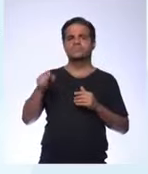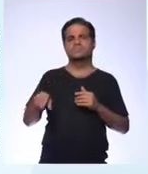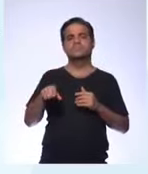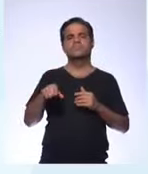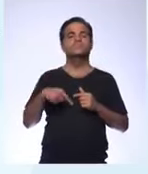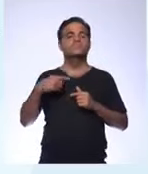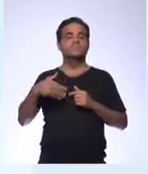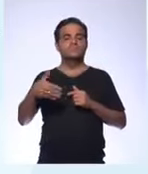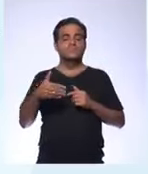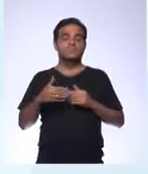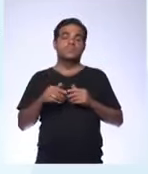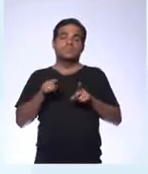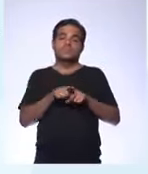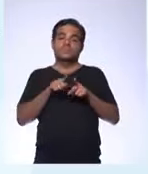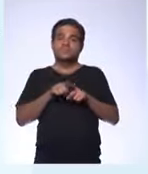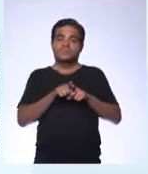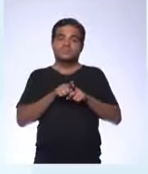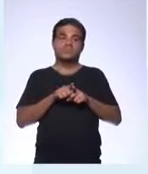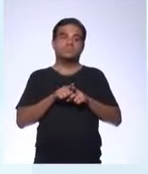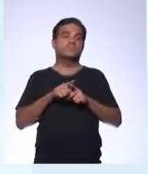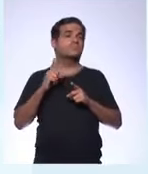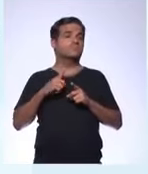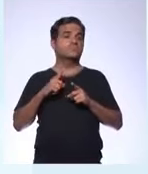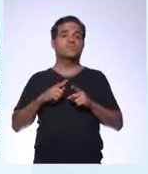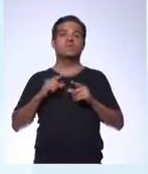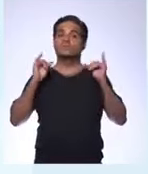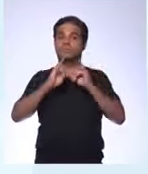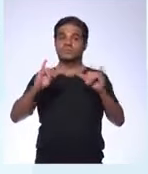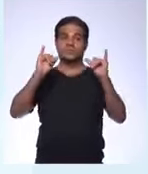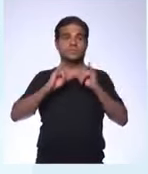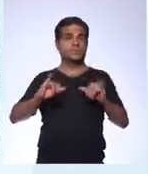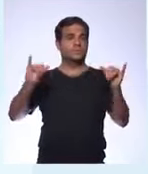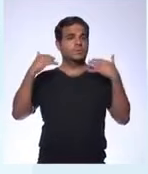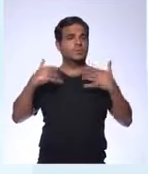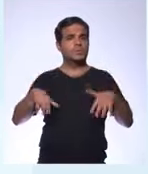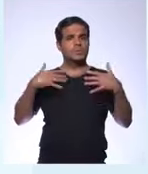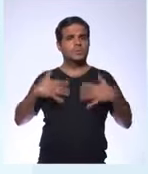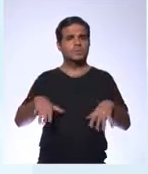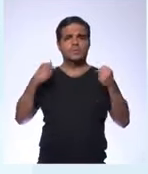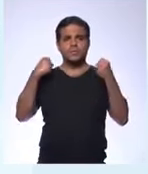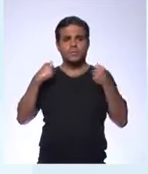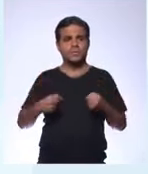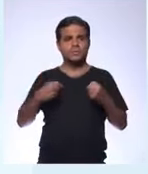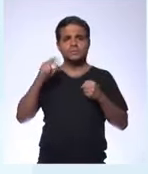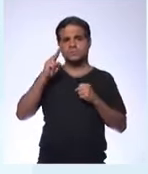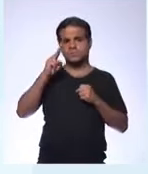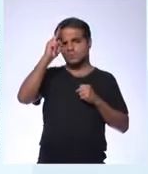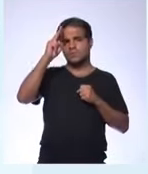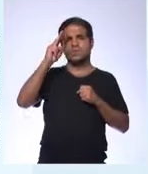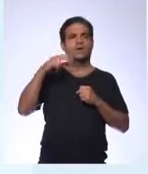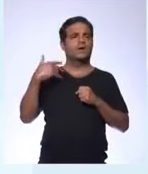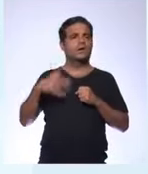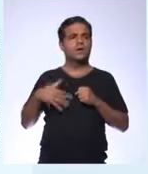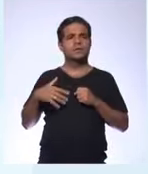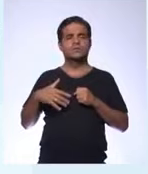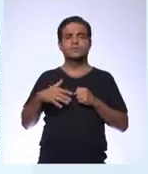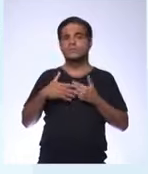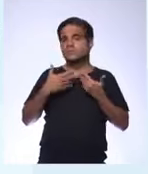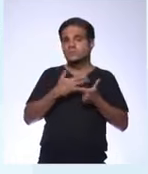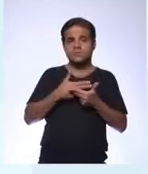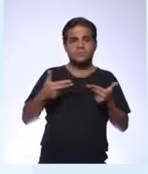em contraponto a isso, havia uma propaganda de massa muito forte, né? Uma das caronas